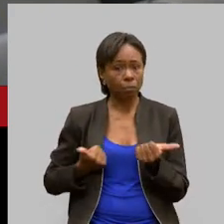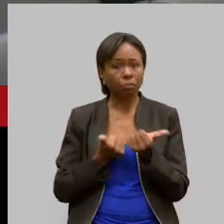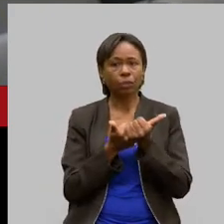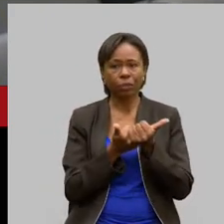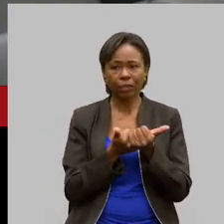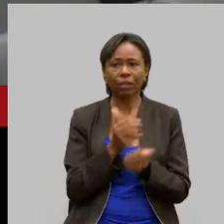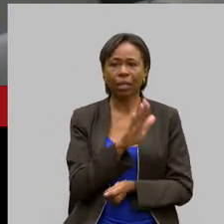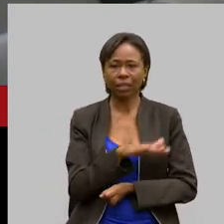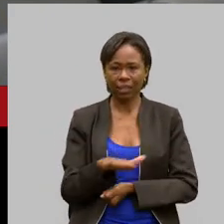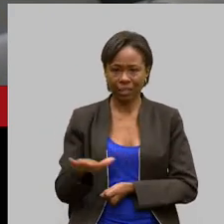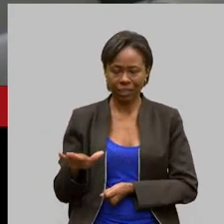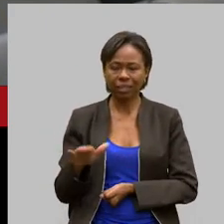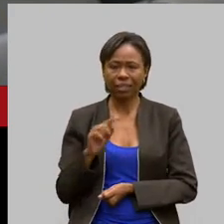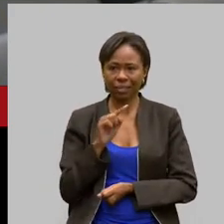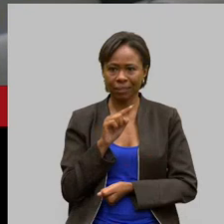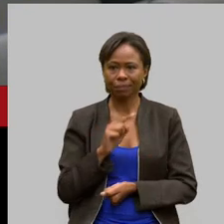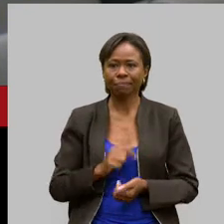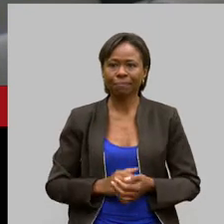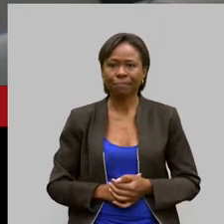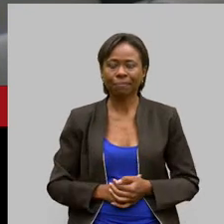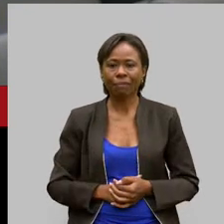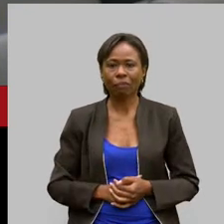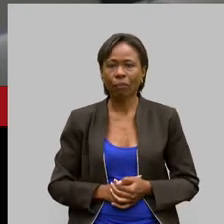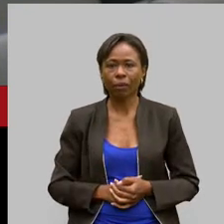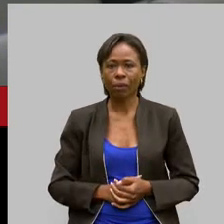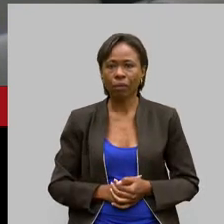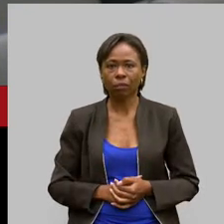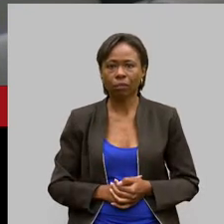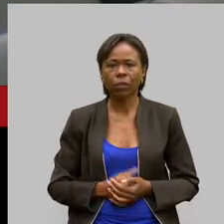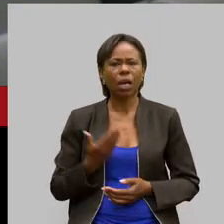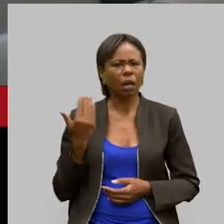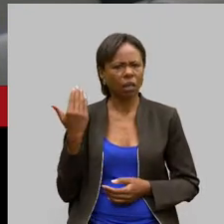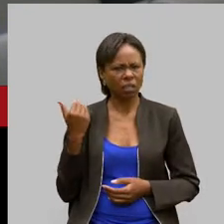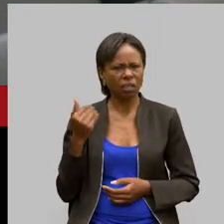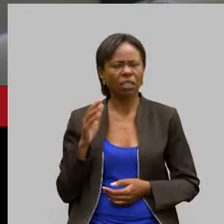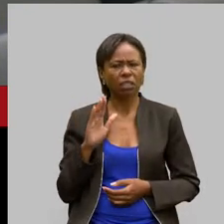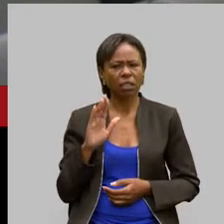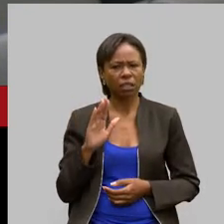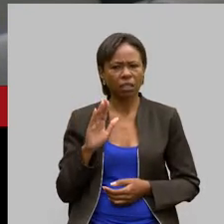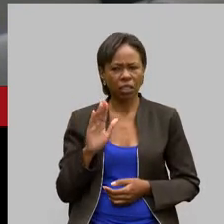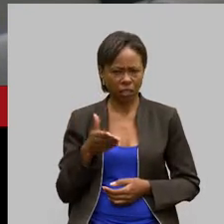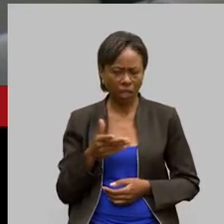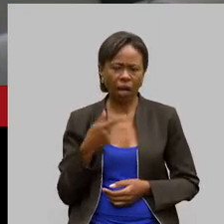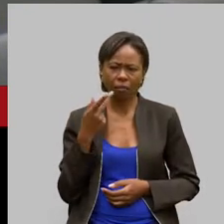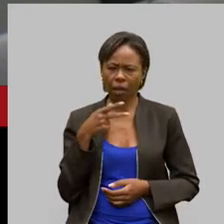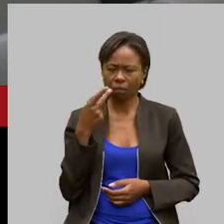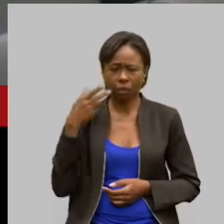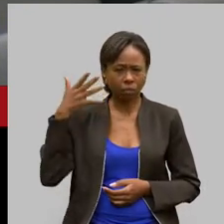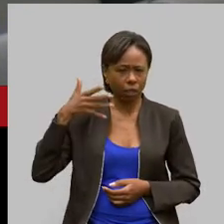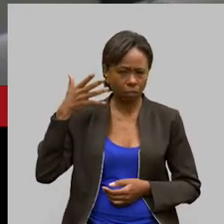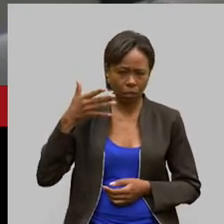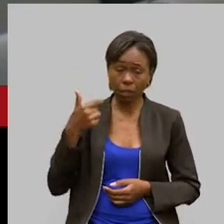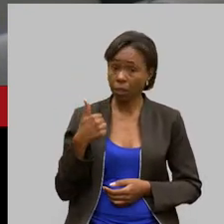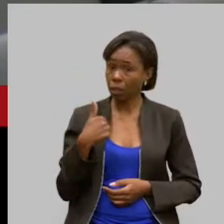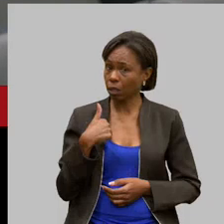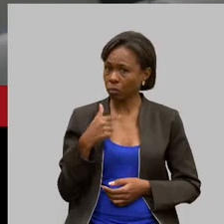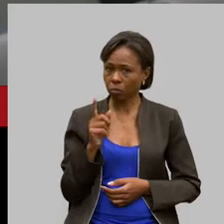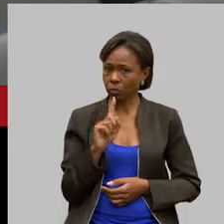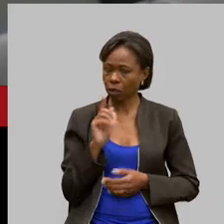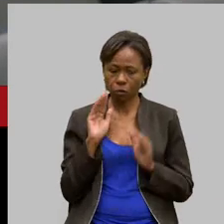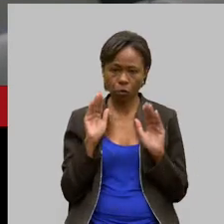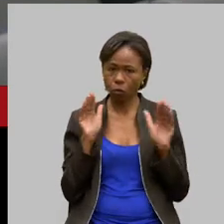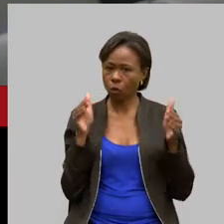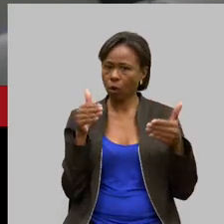nos nossos projetos eh já tivemos muitas falas hoje aqui e hoje eu não vou focar eh em